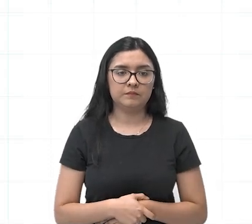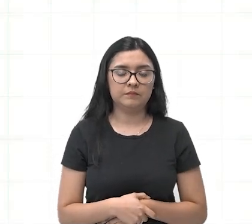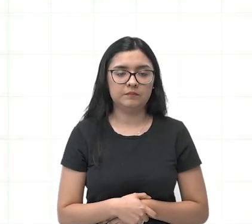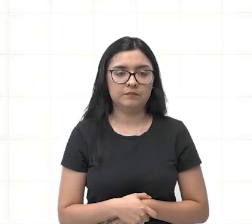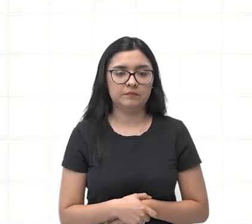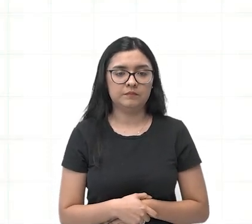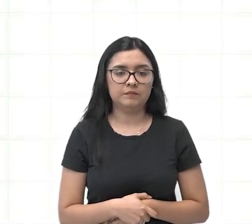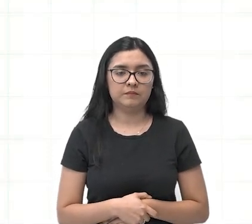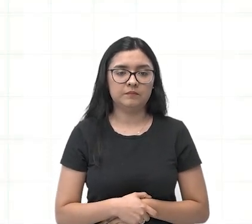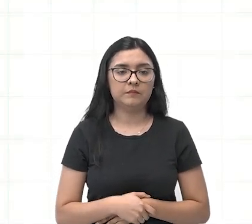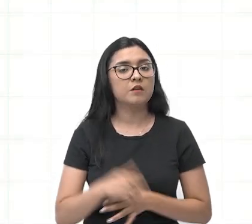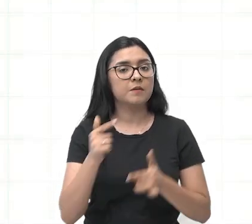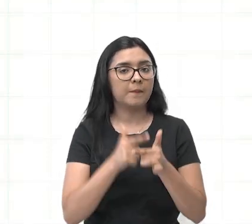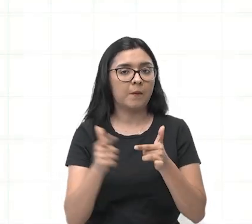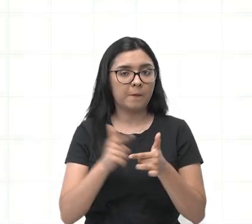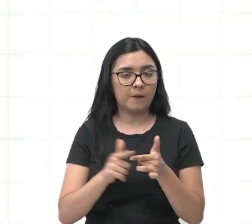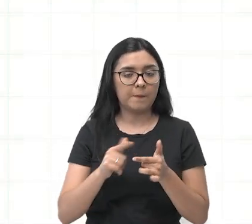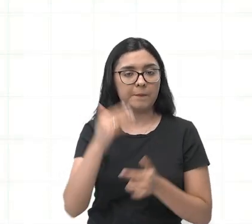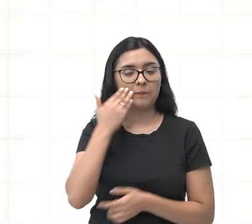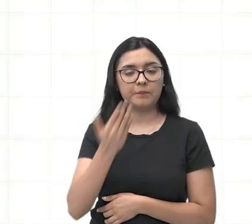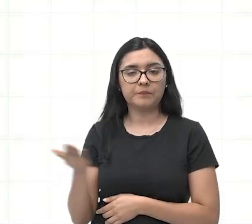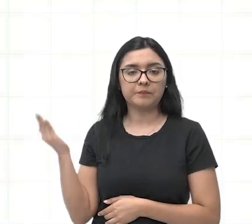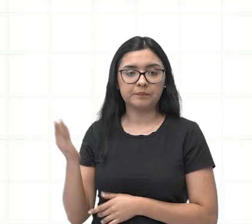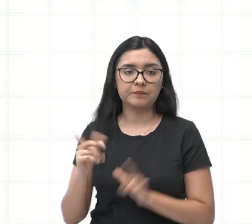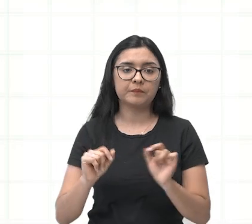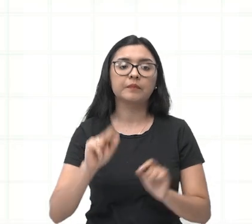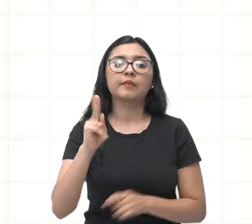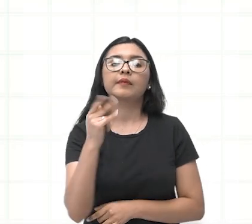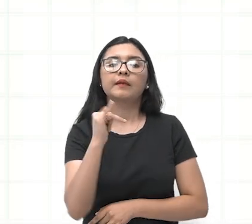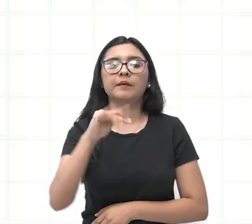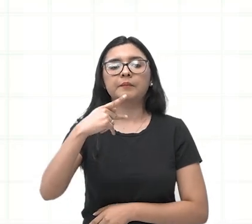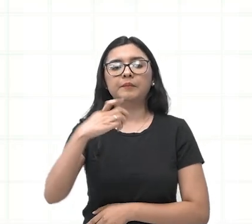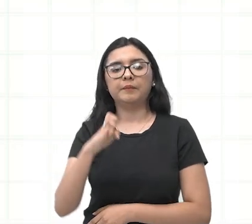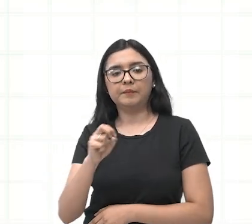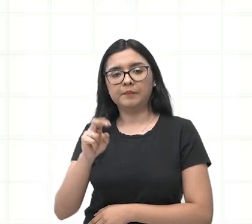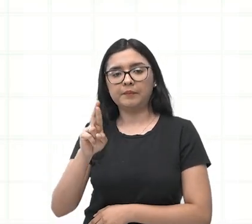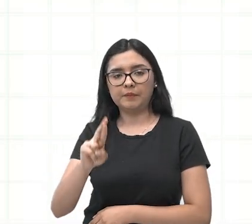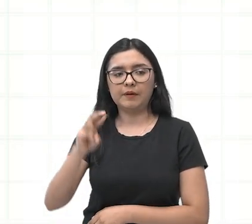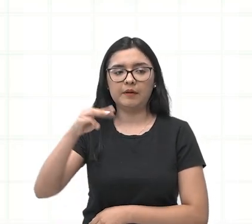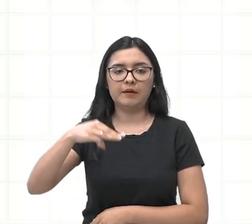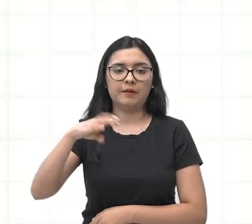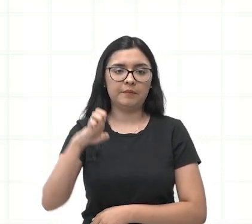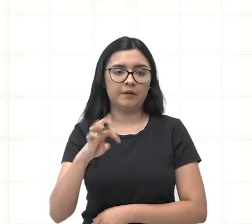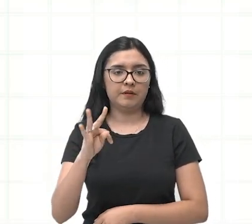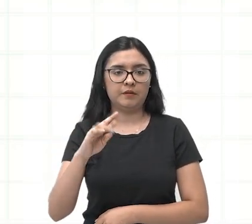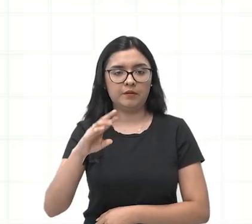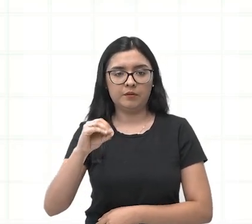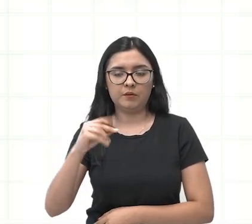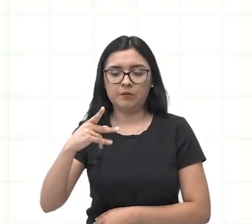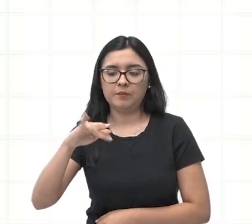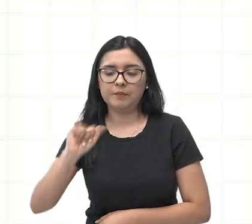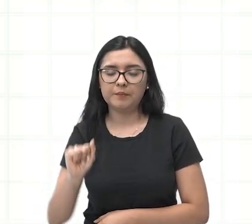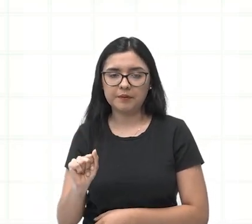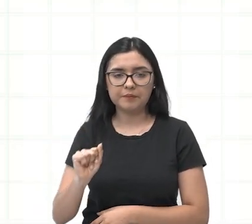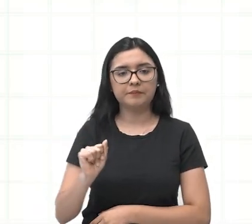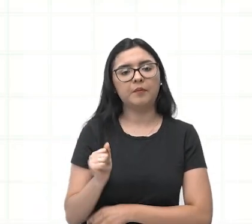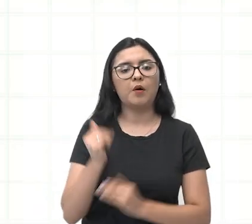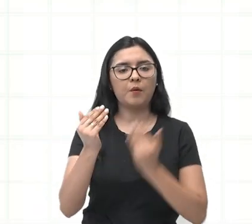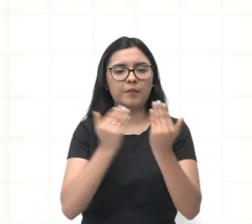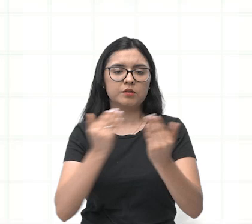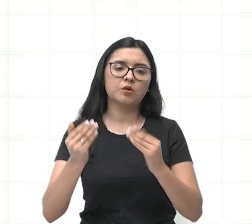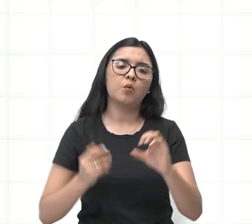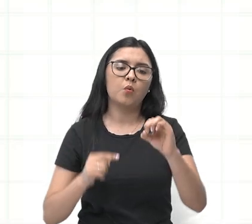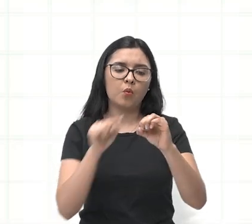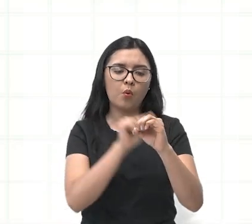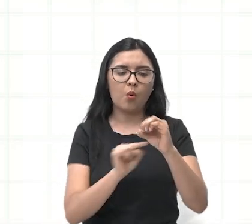esse problema, a hipermetropia, tá fazendo aquela comparação com a imagem de um olho